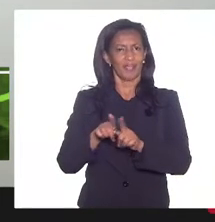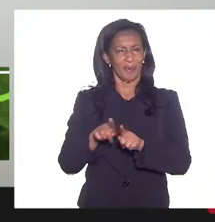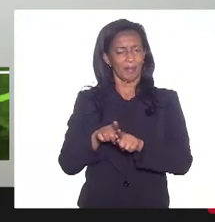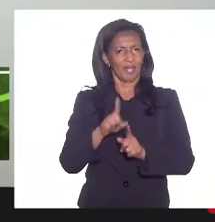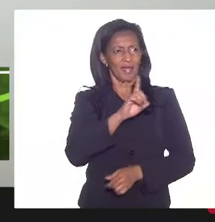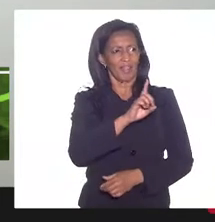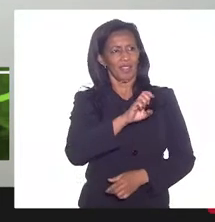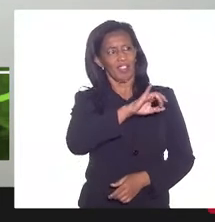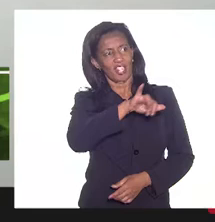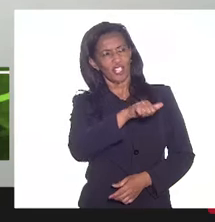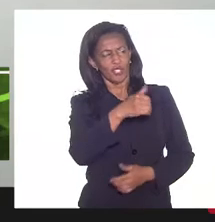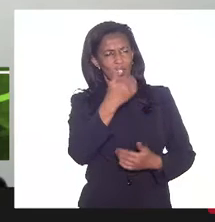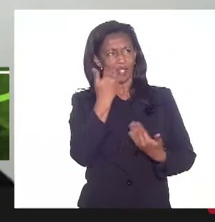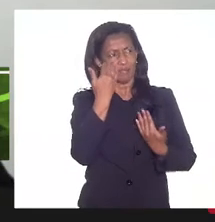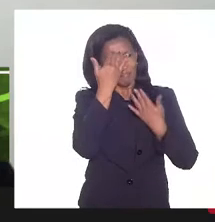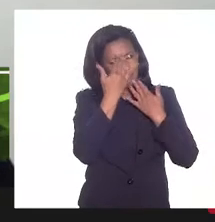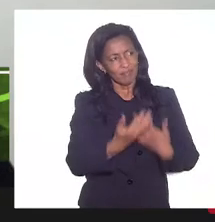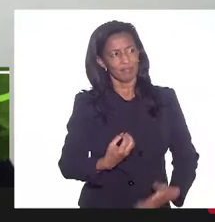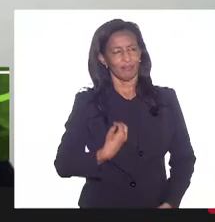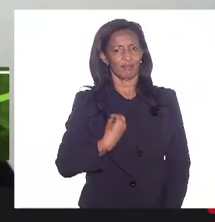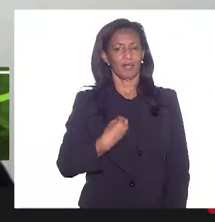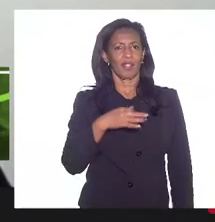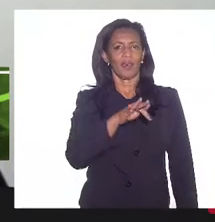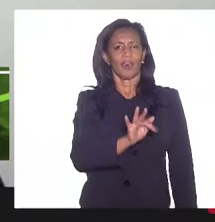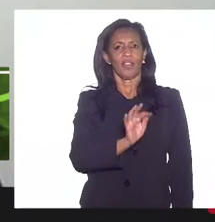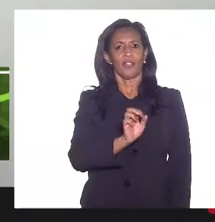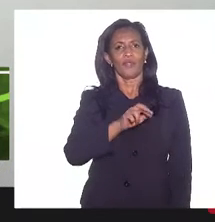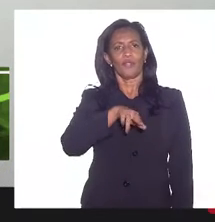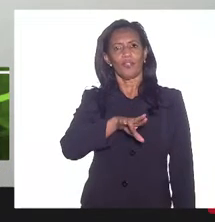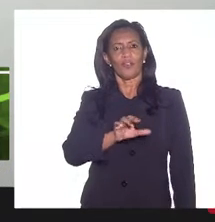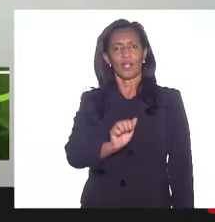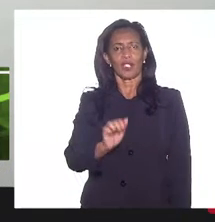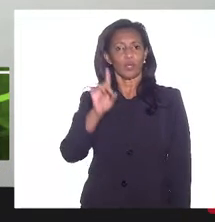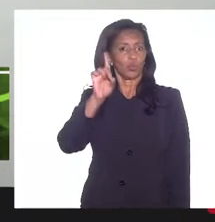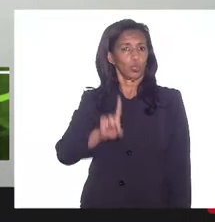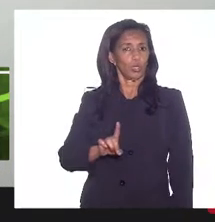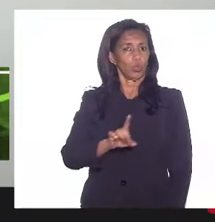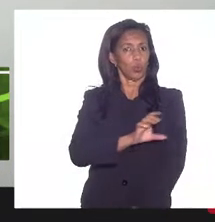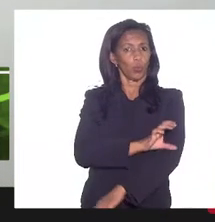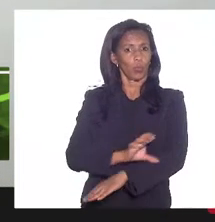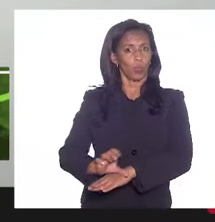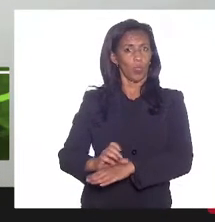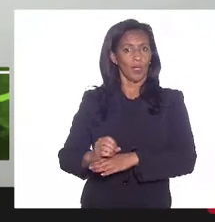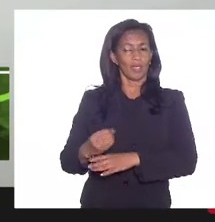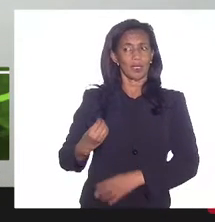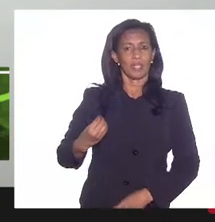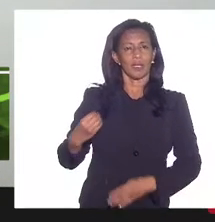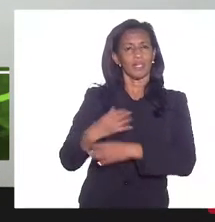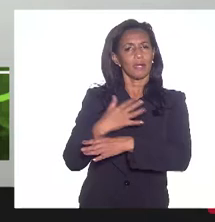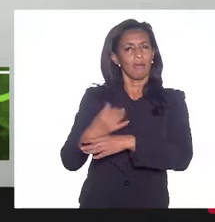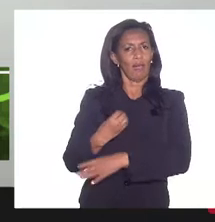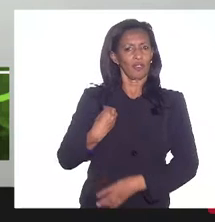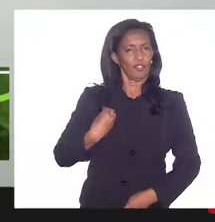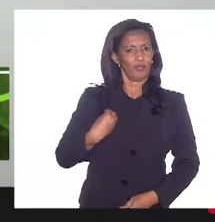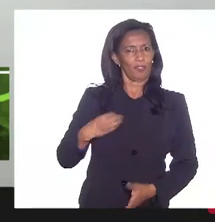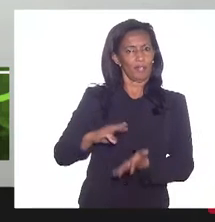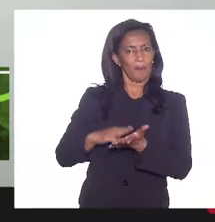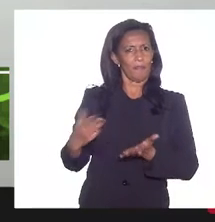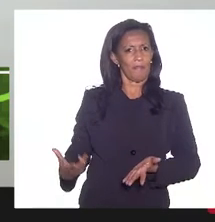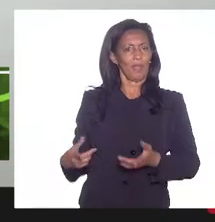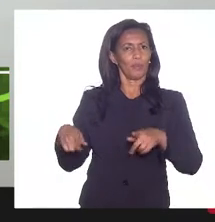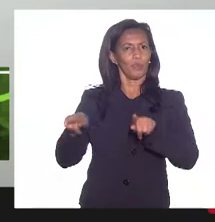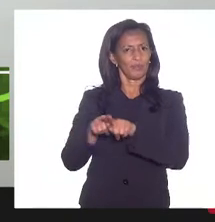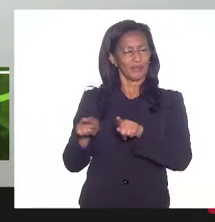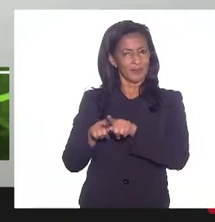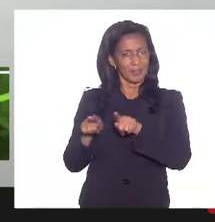Bejani, por sua presença aqui conosco. Fernando Portela, que também está conosco, diretor do Instituto Cultural Cidade Viva e membro do Conselho Estadual de Políticas